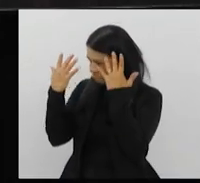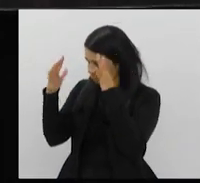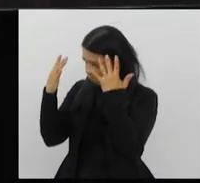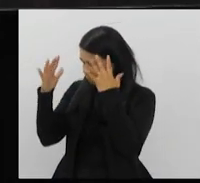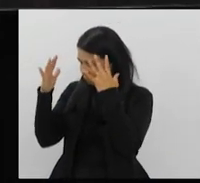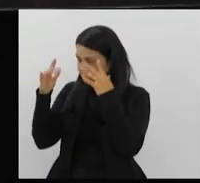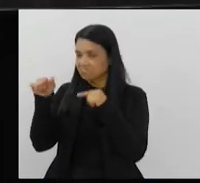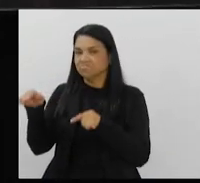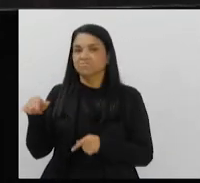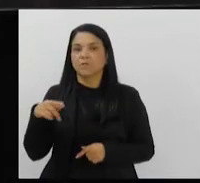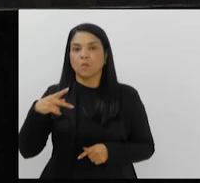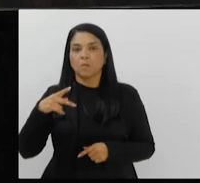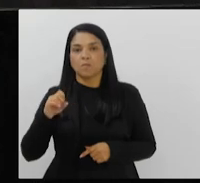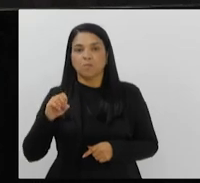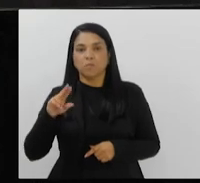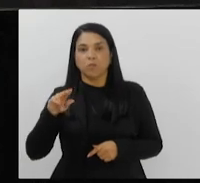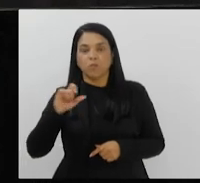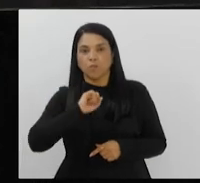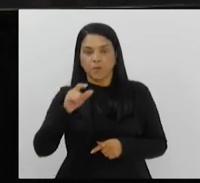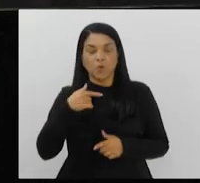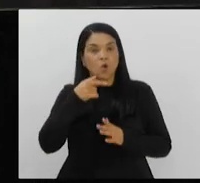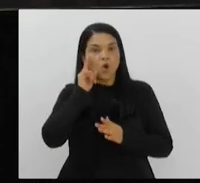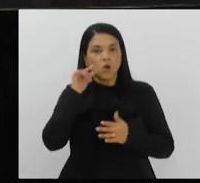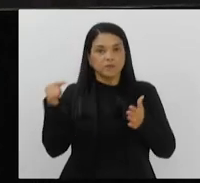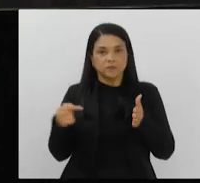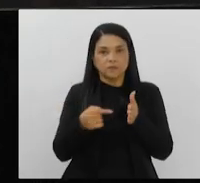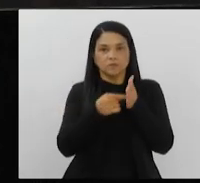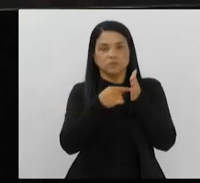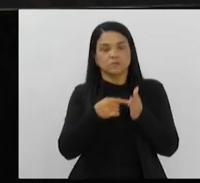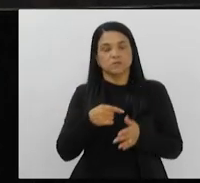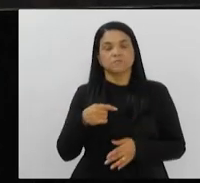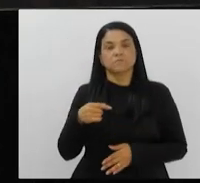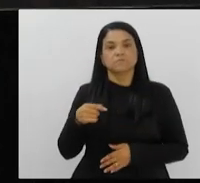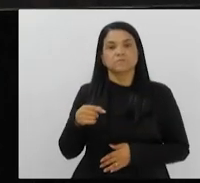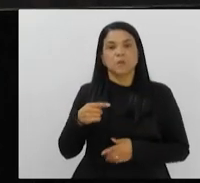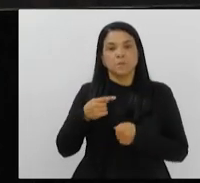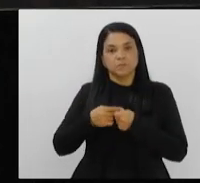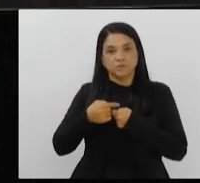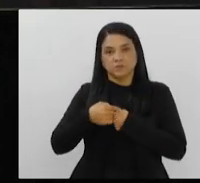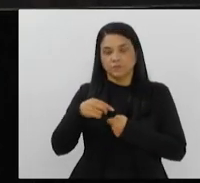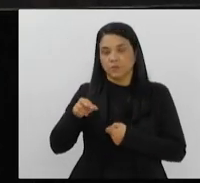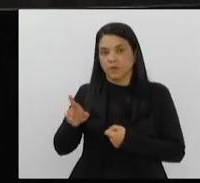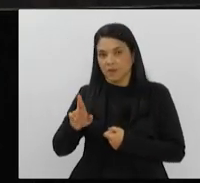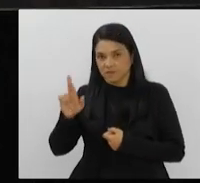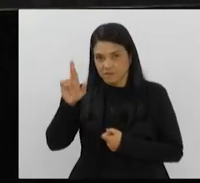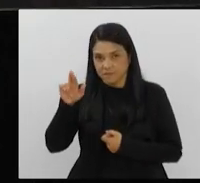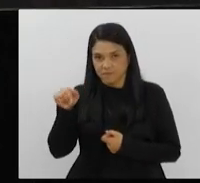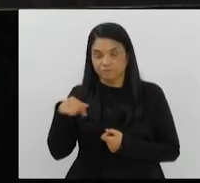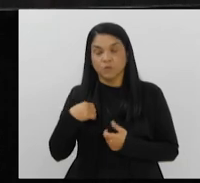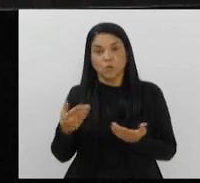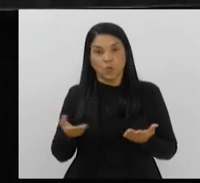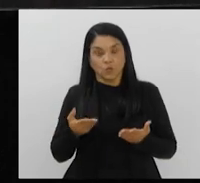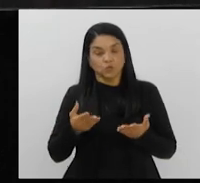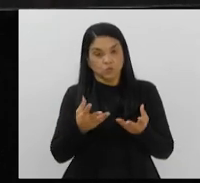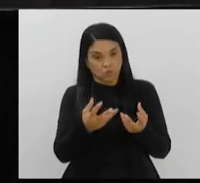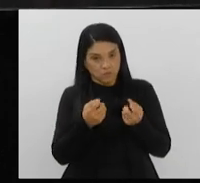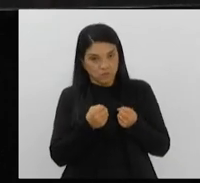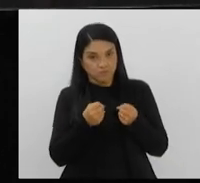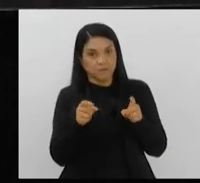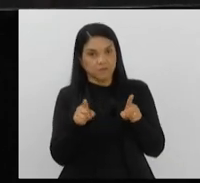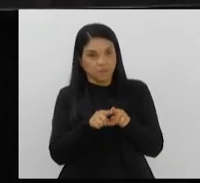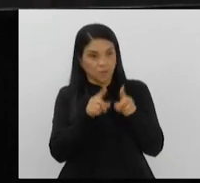Excelência, porque depois da sua denúncia ontem no município de Resende, eu também recebi hoje, visto a